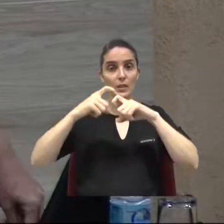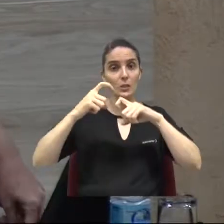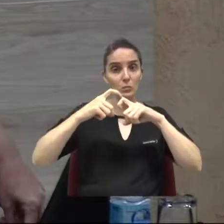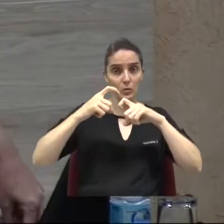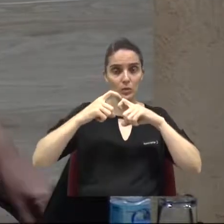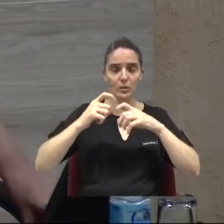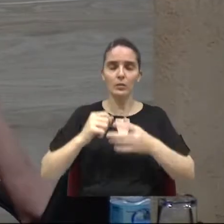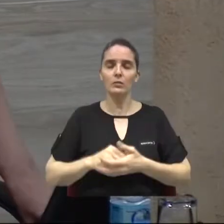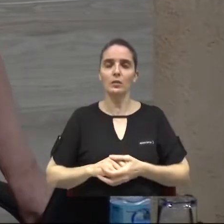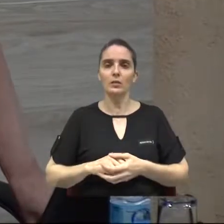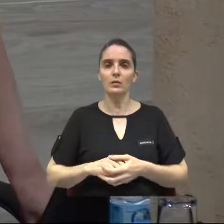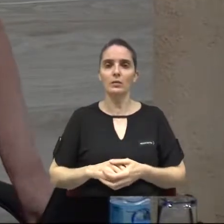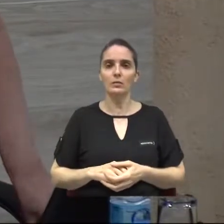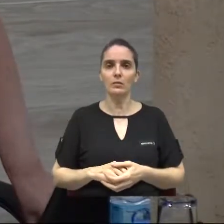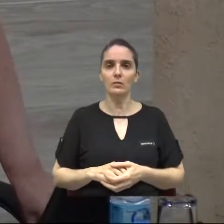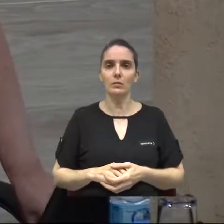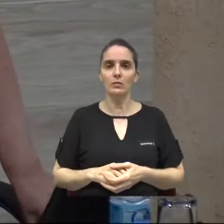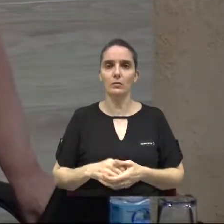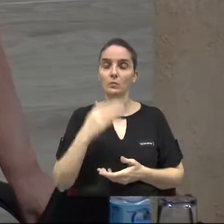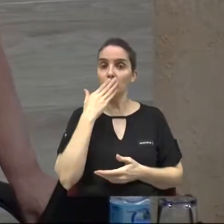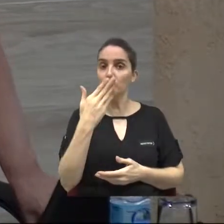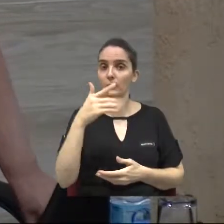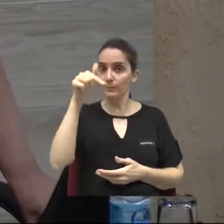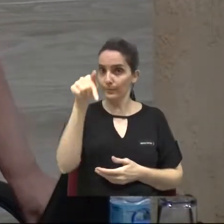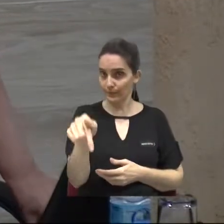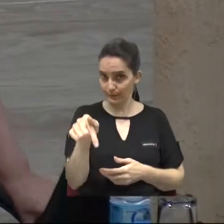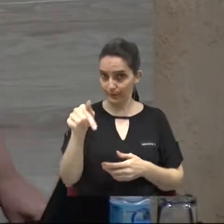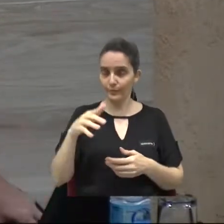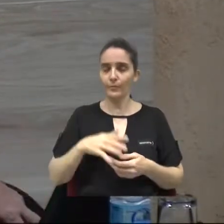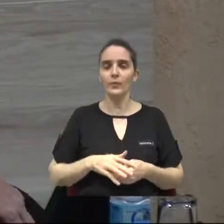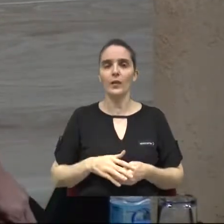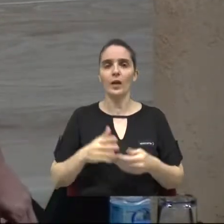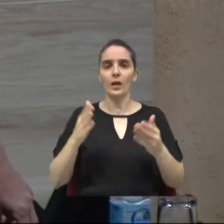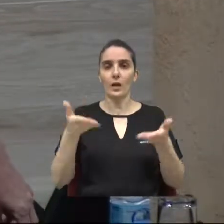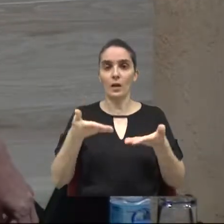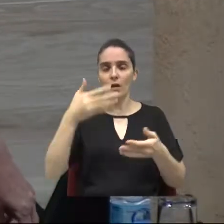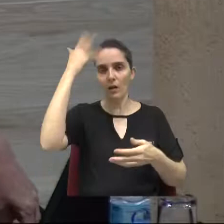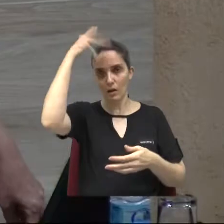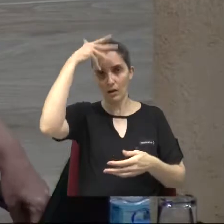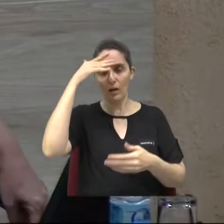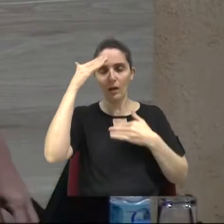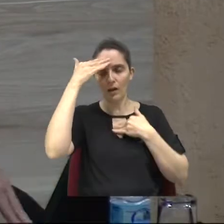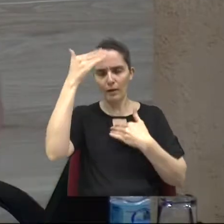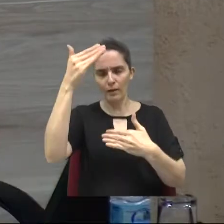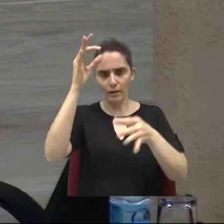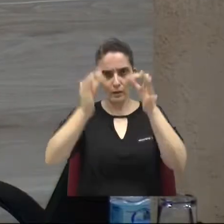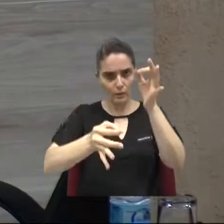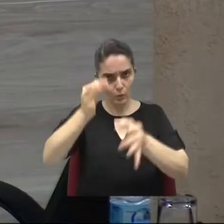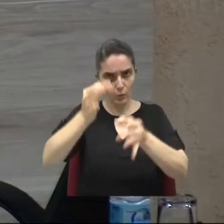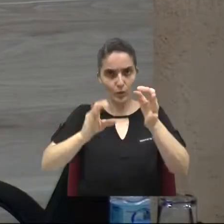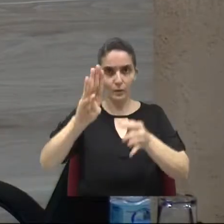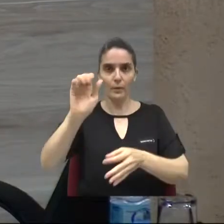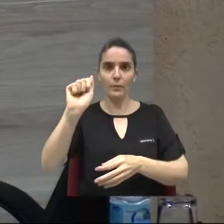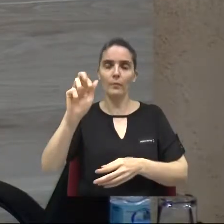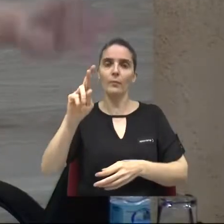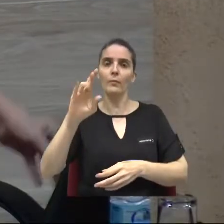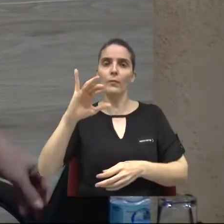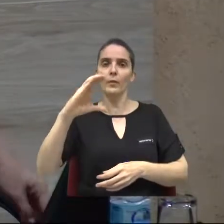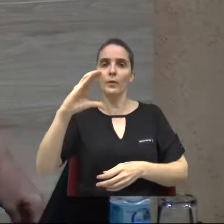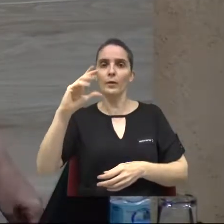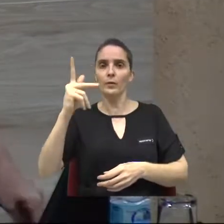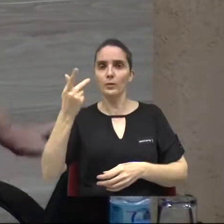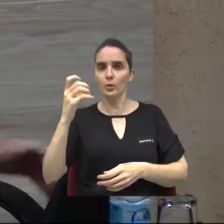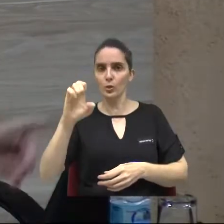de 7 cadeiras. E aqui agradeço o juiz Dr. Barrichello, que também, conversando com ele, perguntando sobre